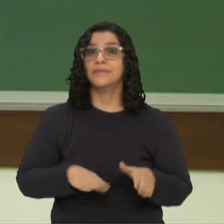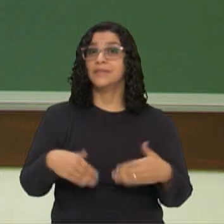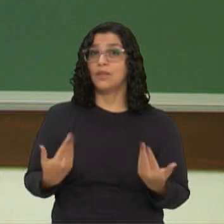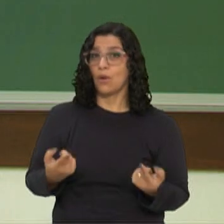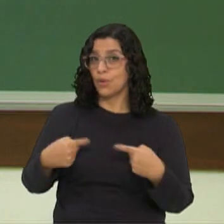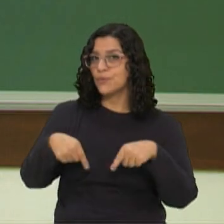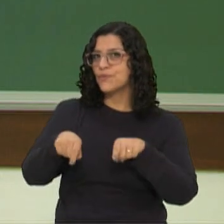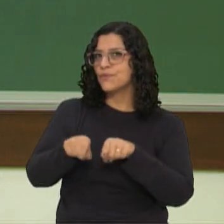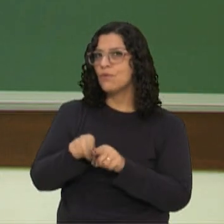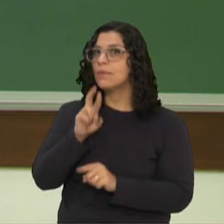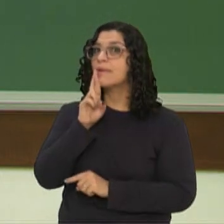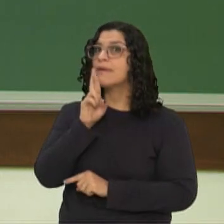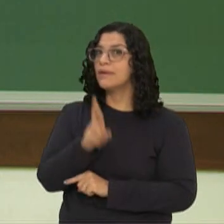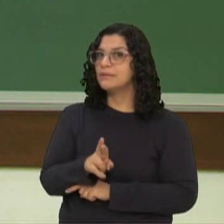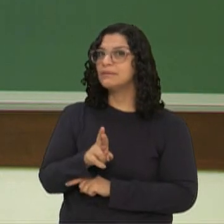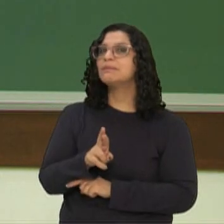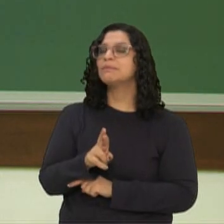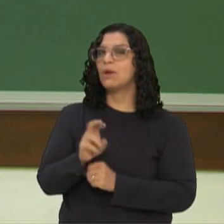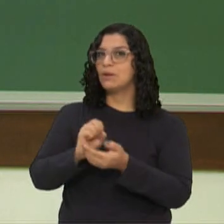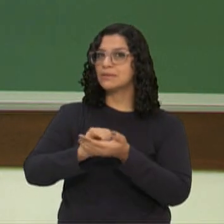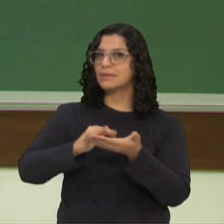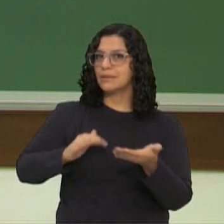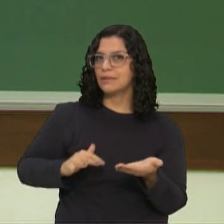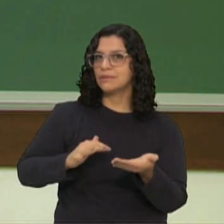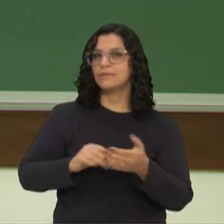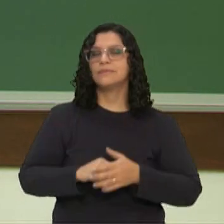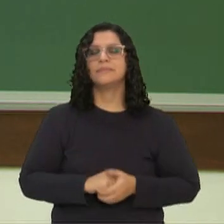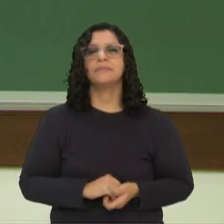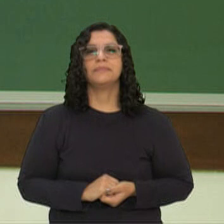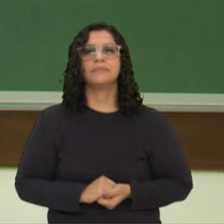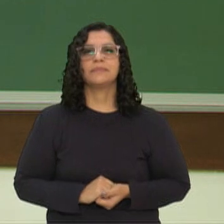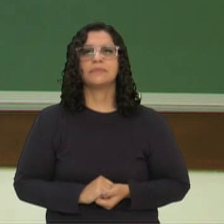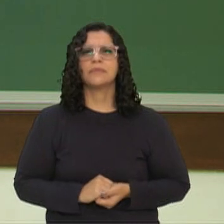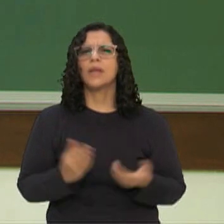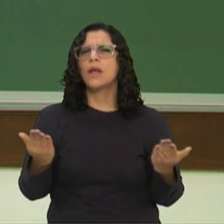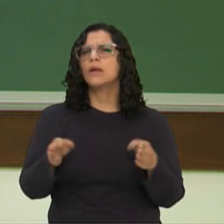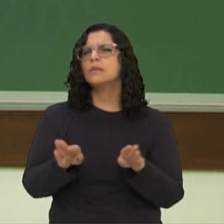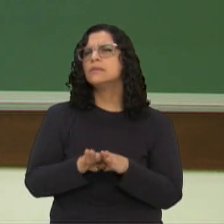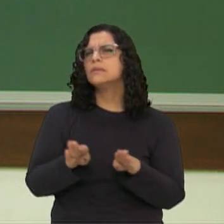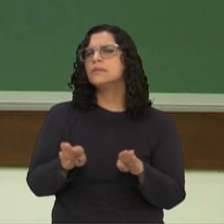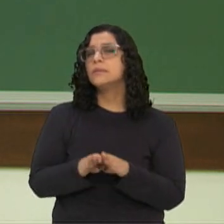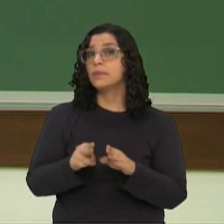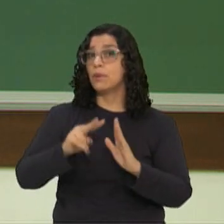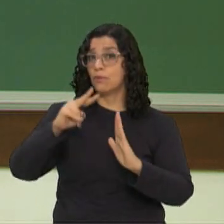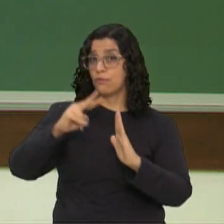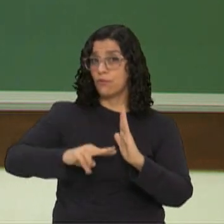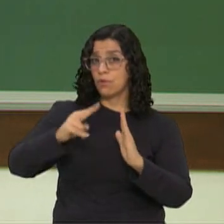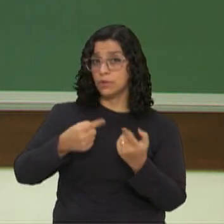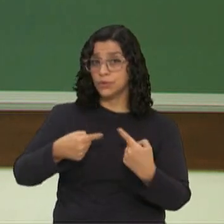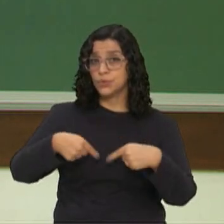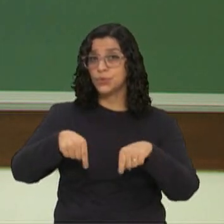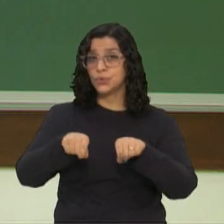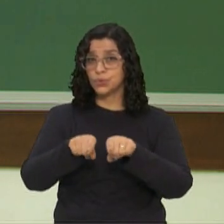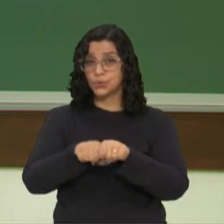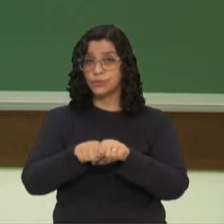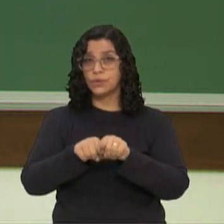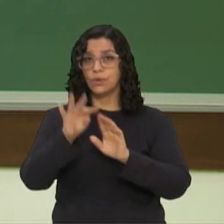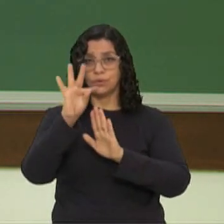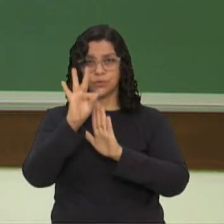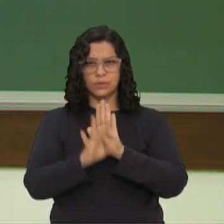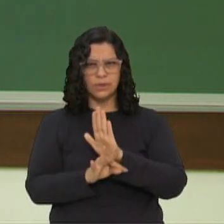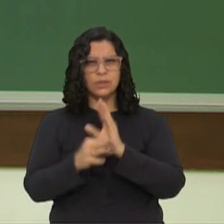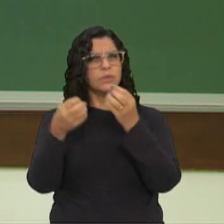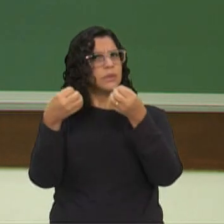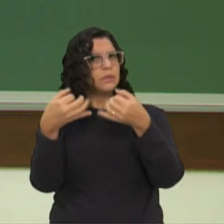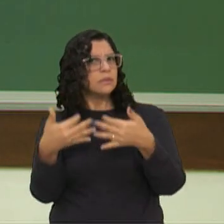Então, pessoal, voltando aqui na resolução do nosso primeiro exercício, eu vou apenas ler de novo o enunciado, né, e